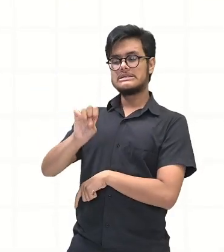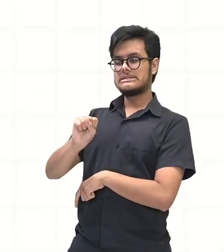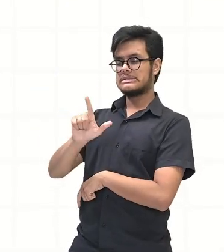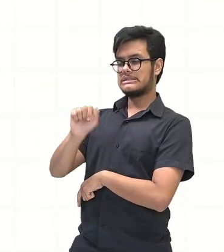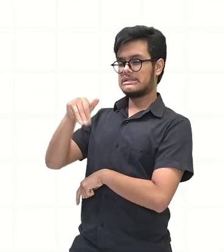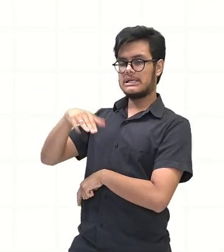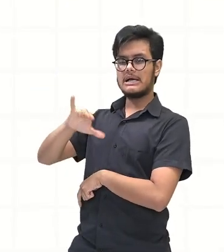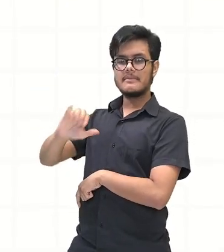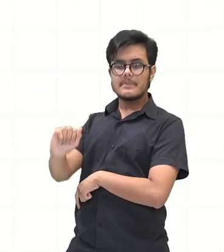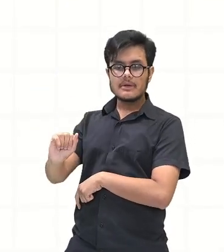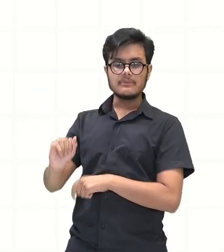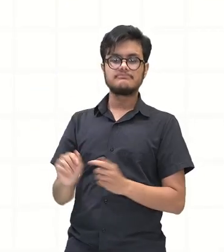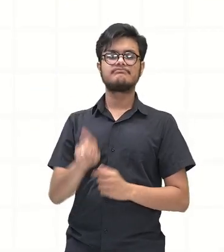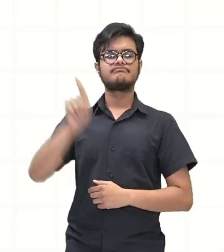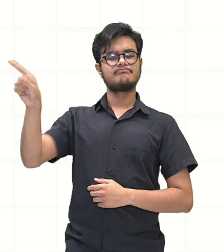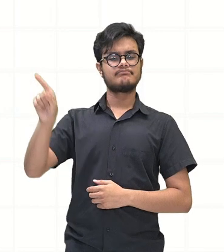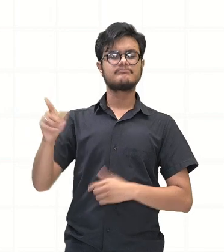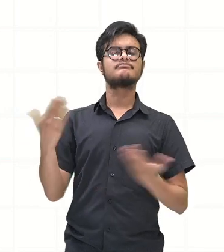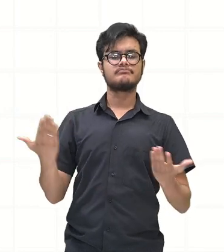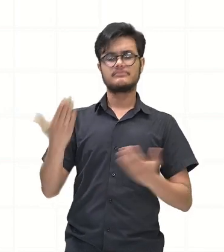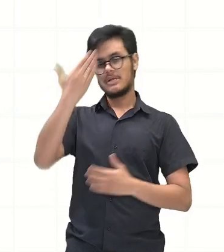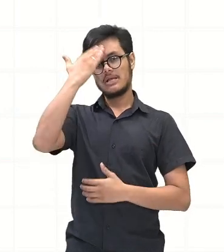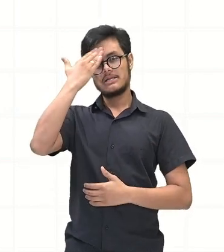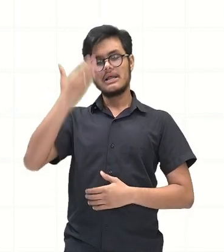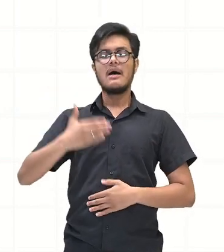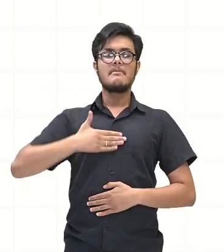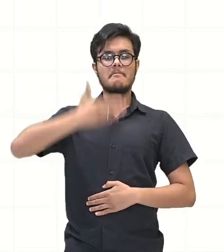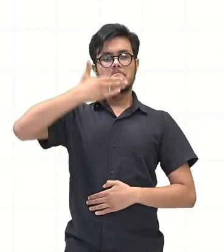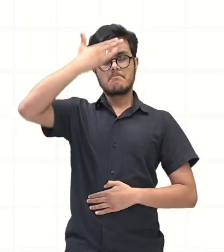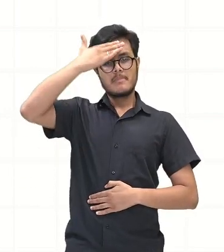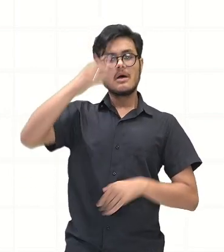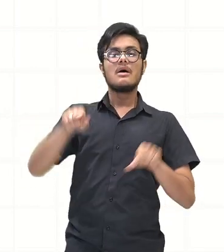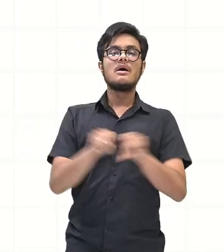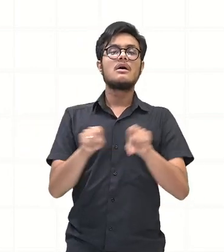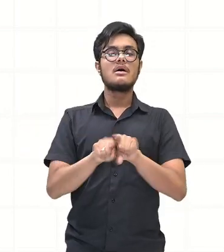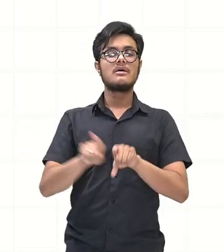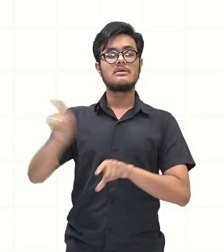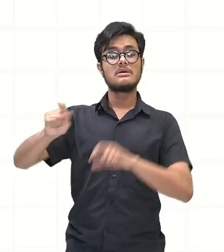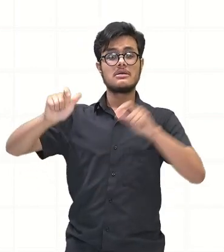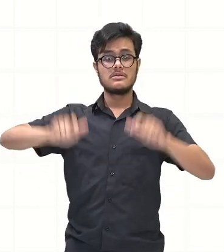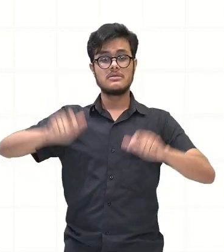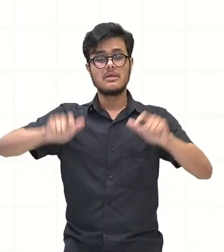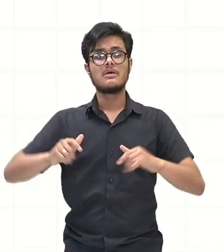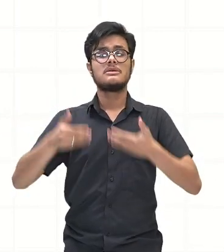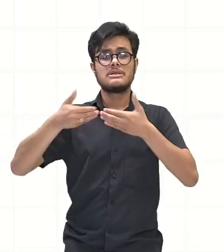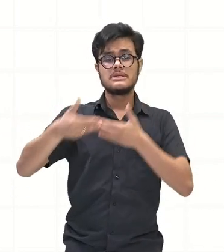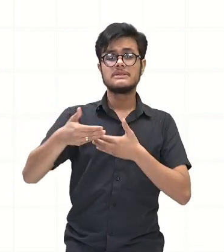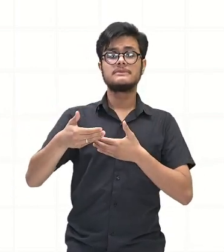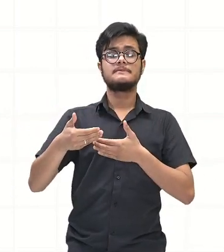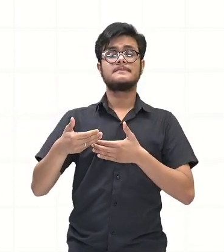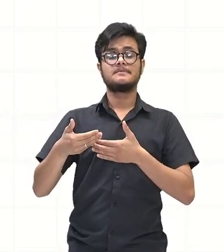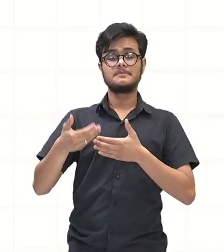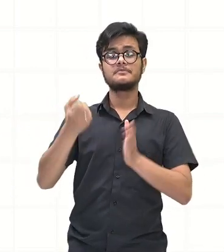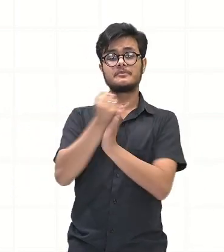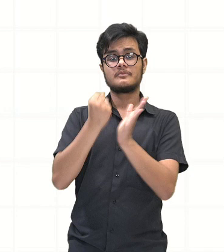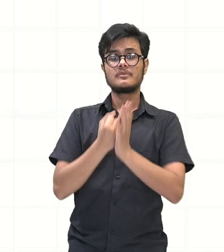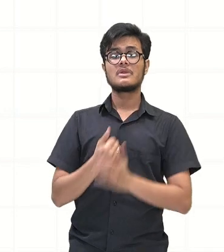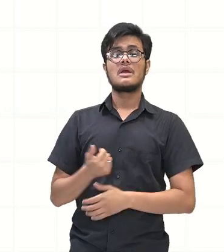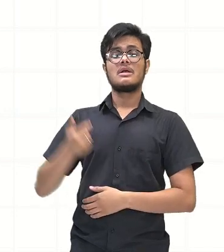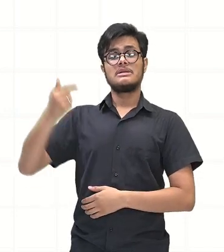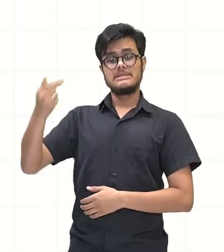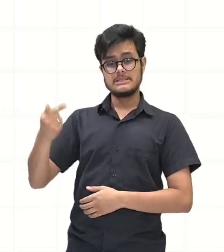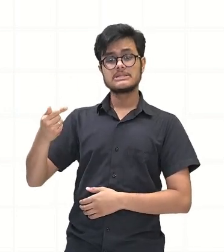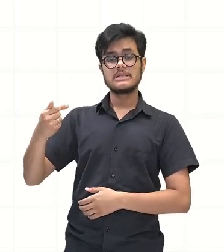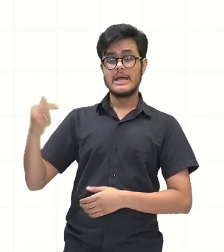islâmica. Como o próprio nome fala, né, islâmica está vindo ali dos muçulmanos. Temos que lembrar que no século VII os